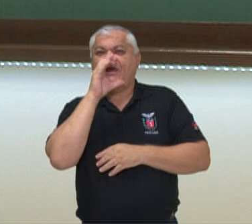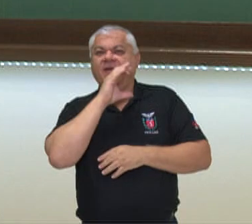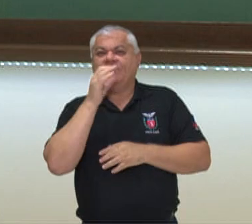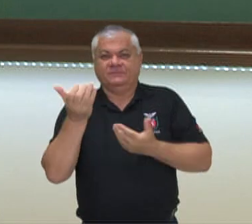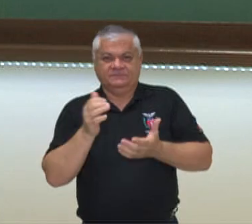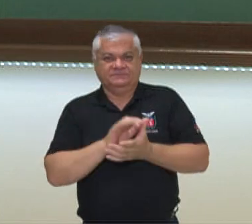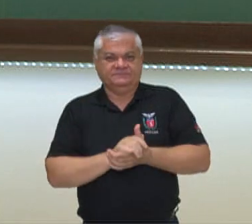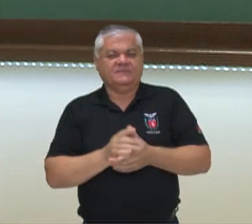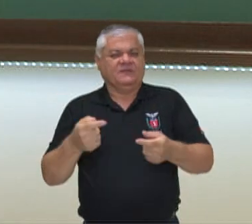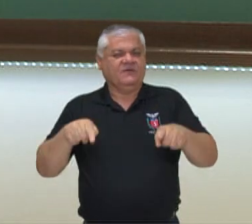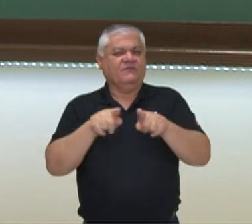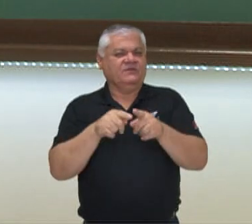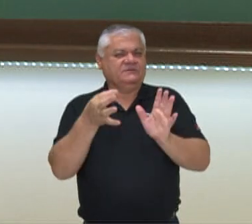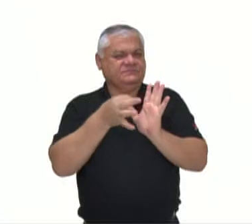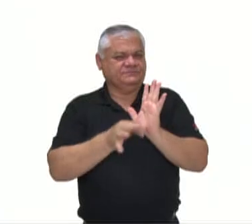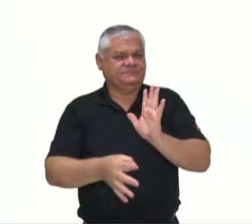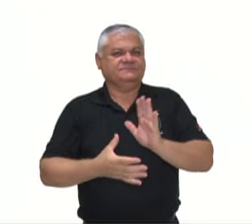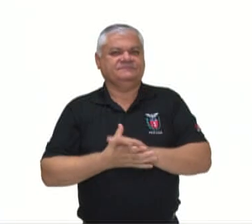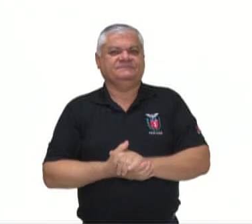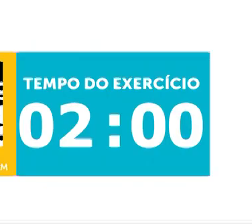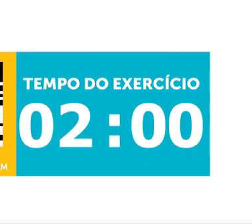jogos? Eu já volto para corrigir.